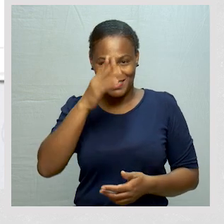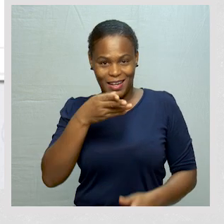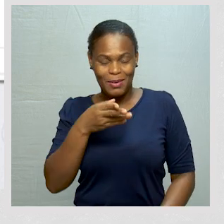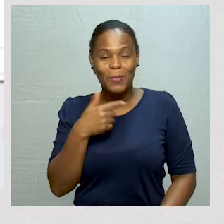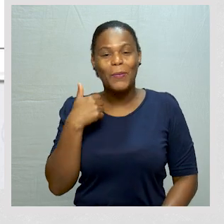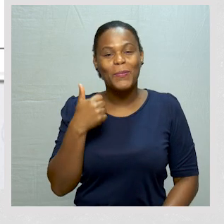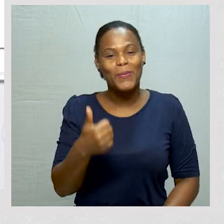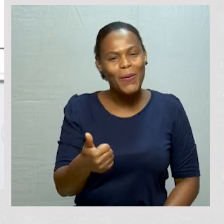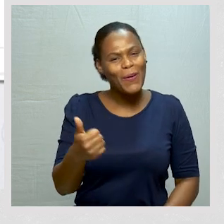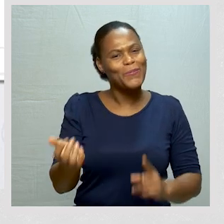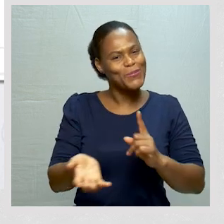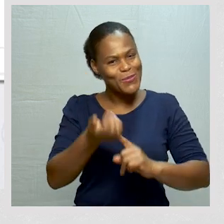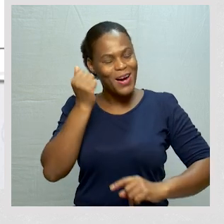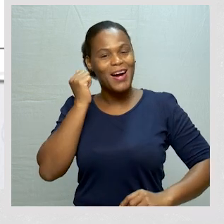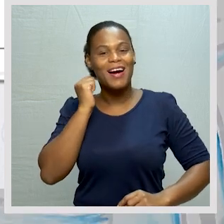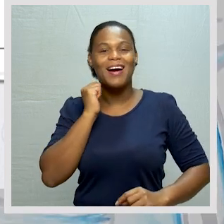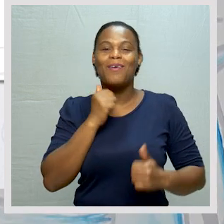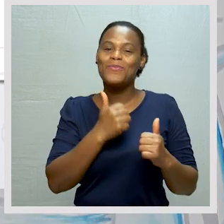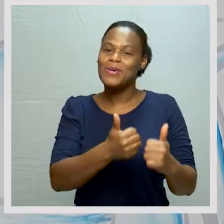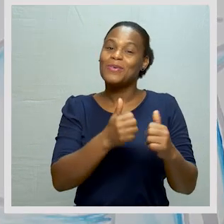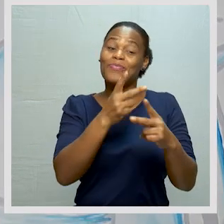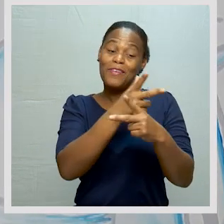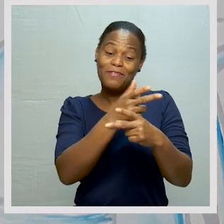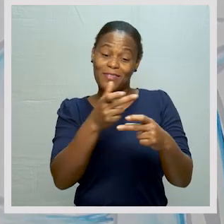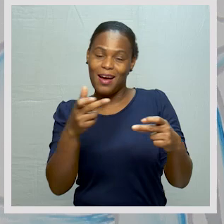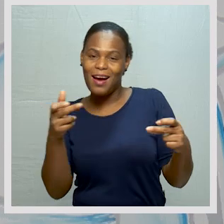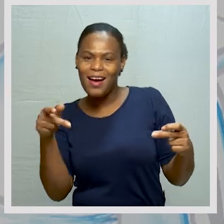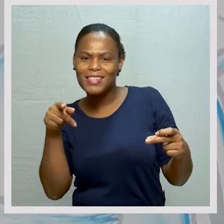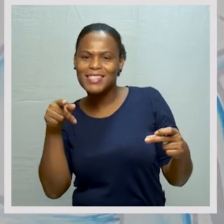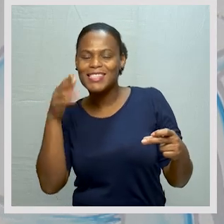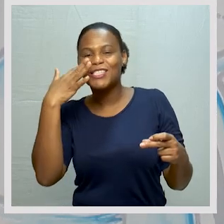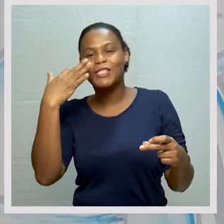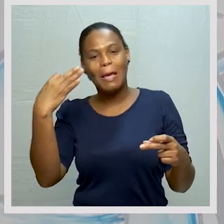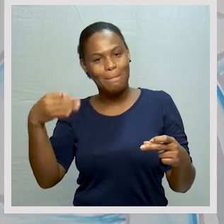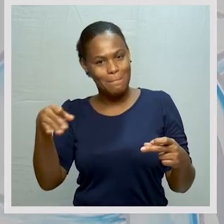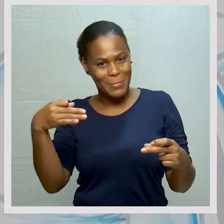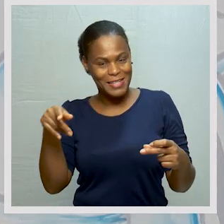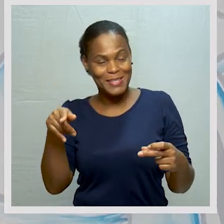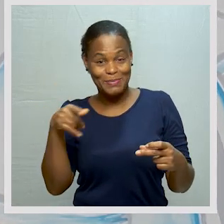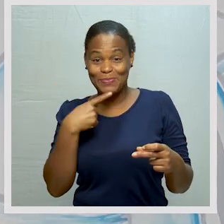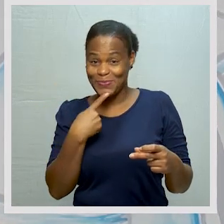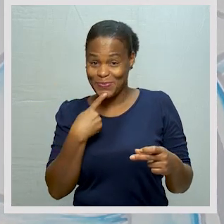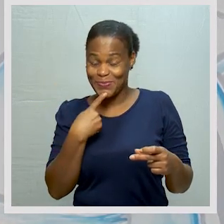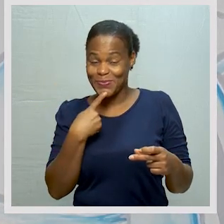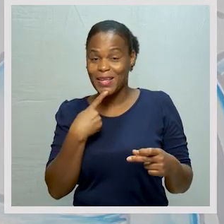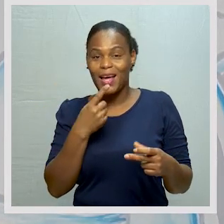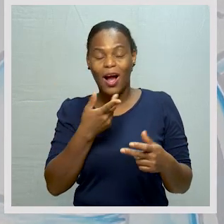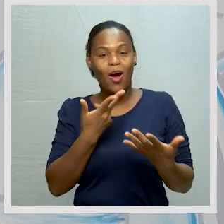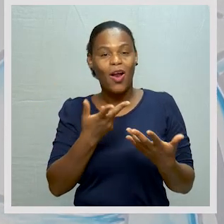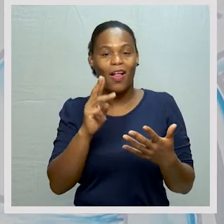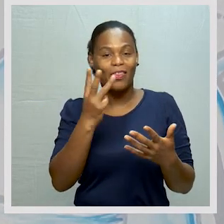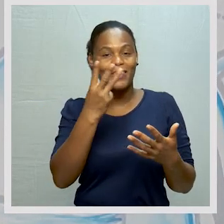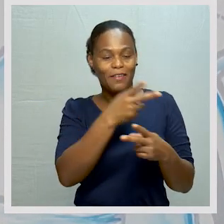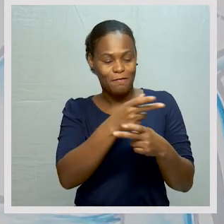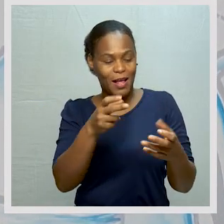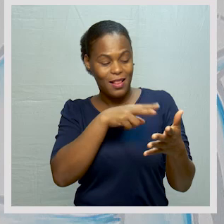Quem sabe? Isso mesmo, acertaram. É uma frase simples. É uma frase simples. Vamos ler